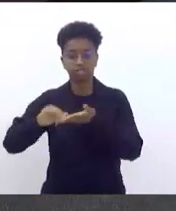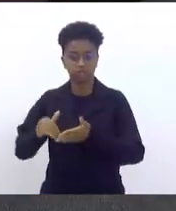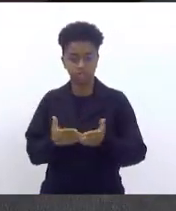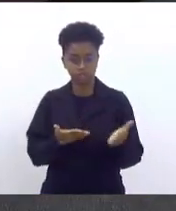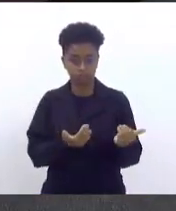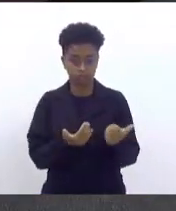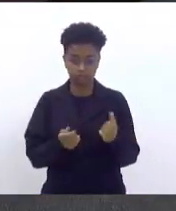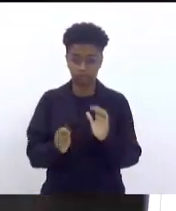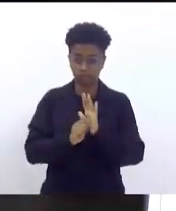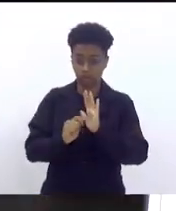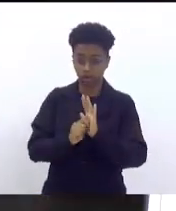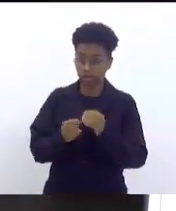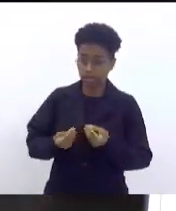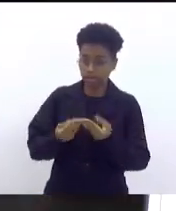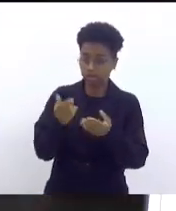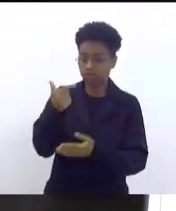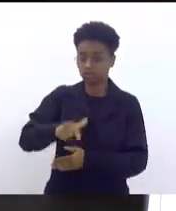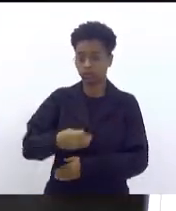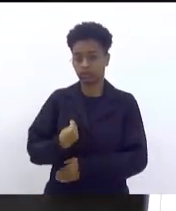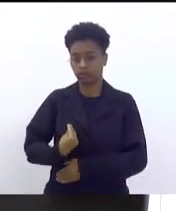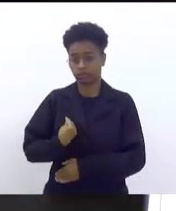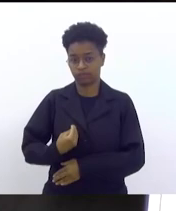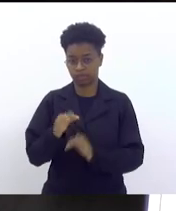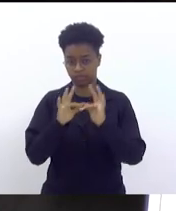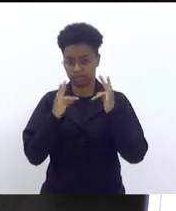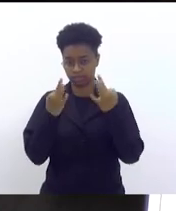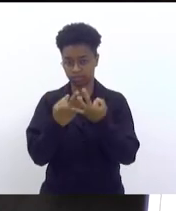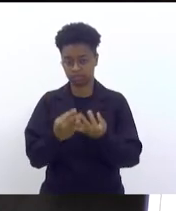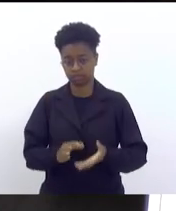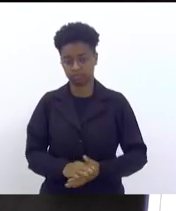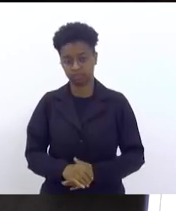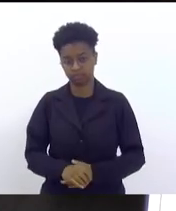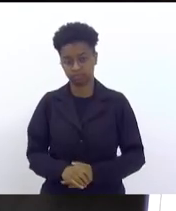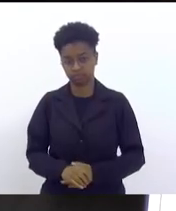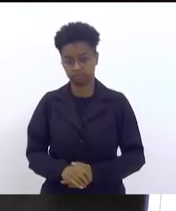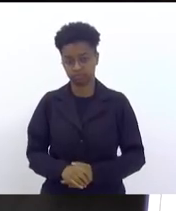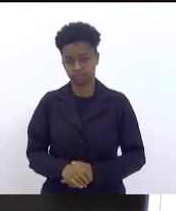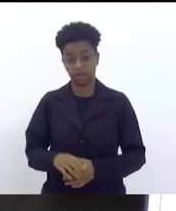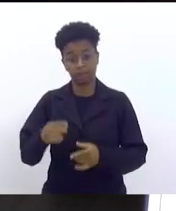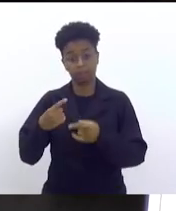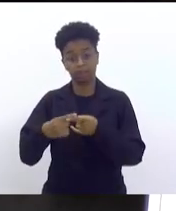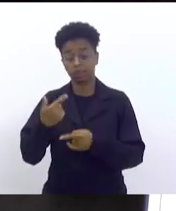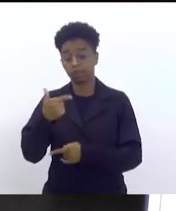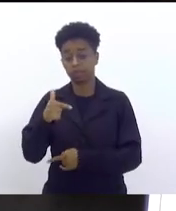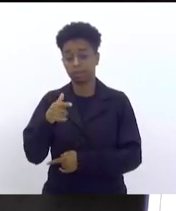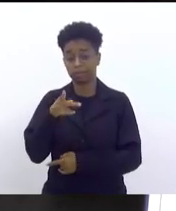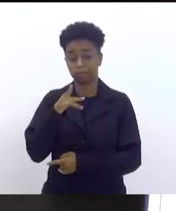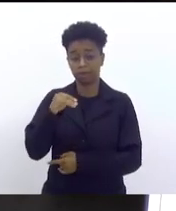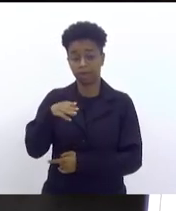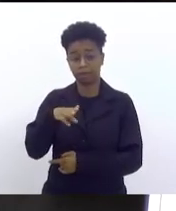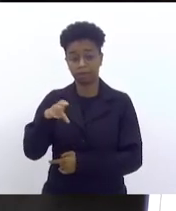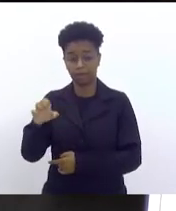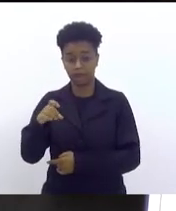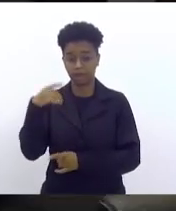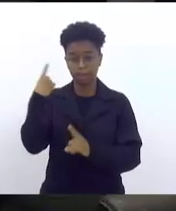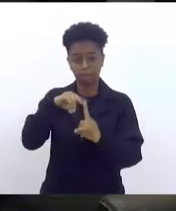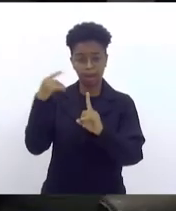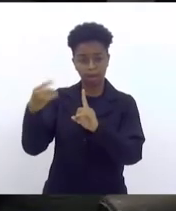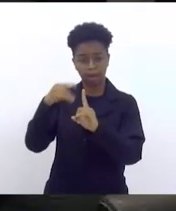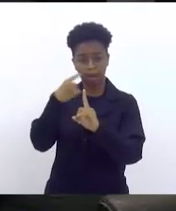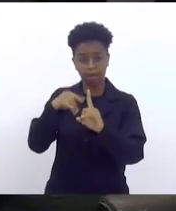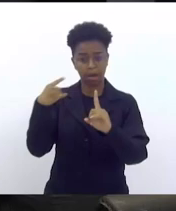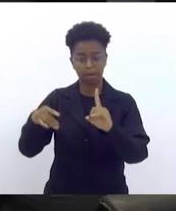devolvendo a vida para aquela família é porque ele não teve um pai e uma mãe apanhando do filho